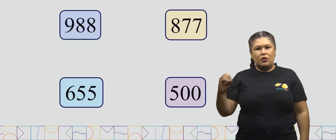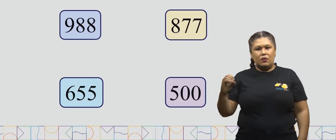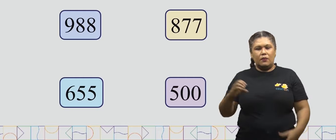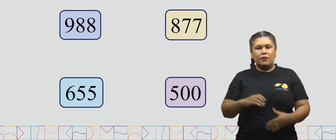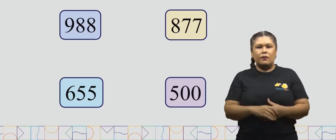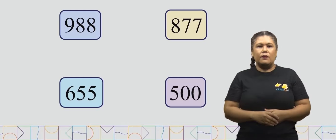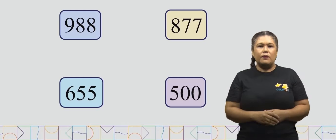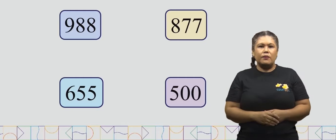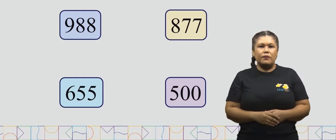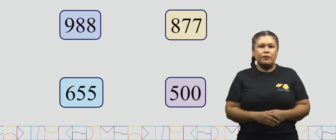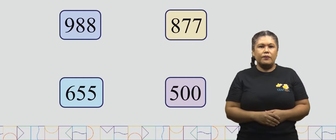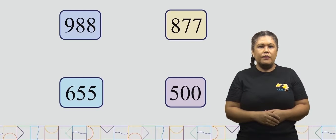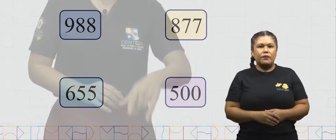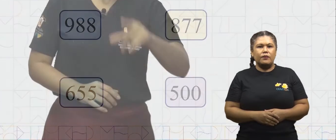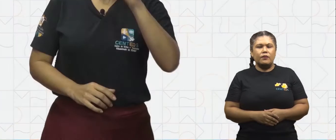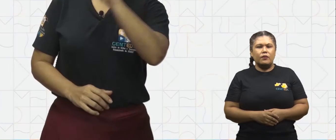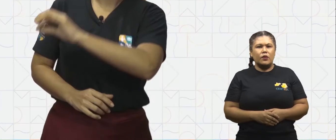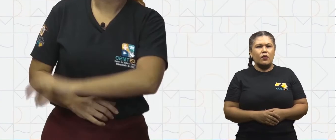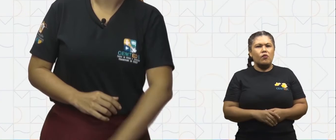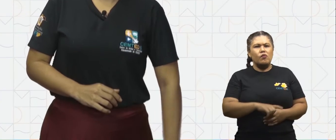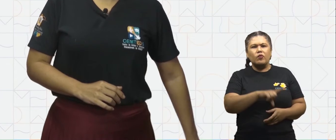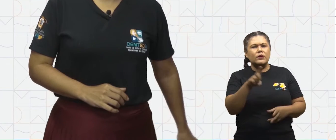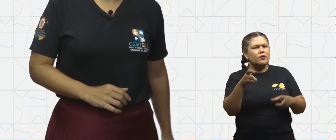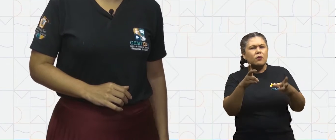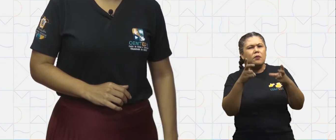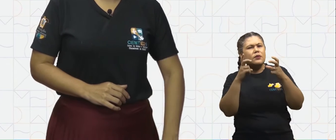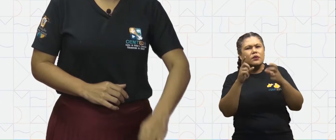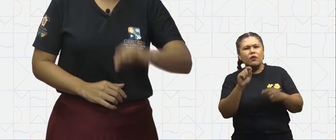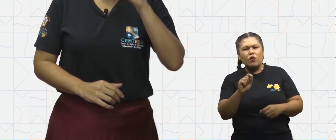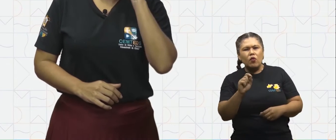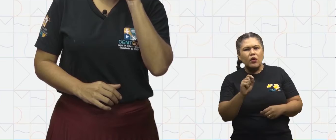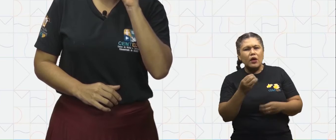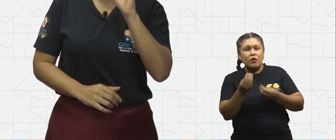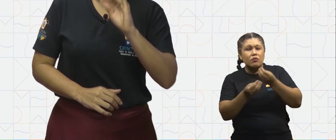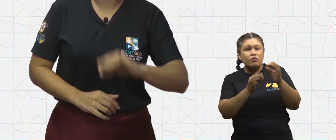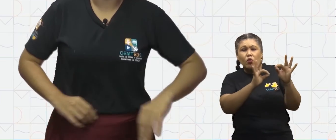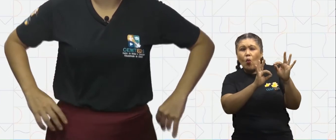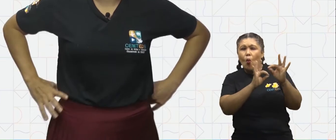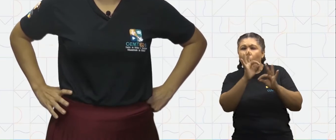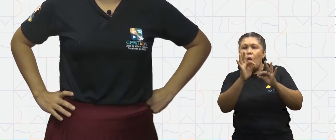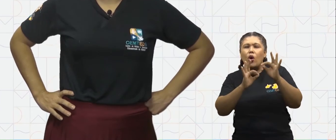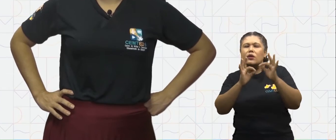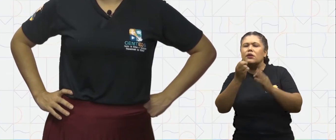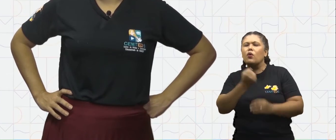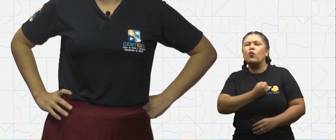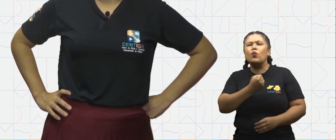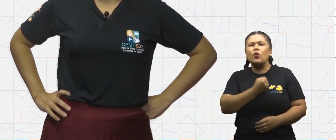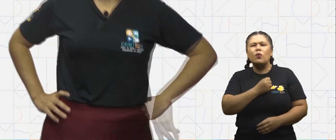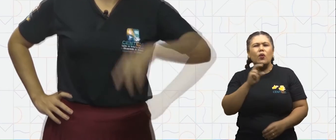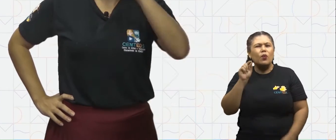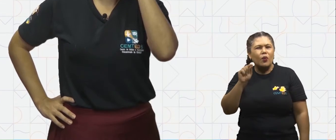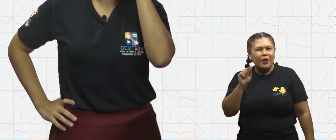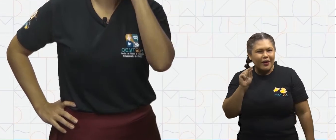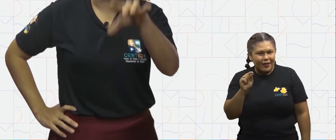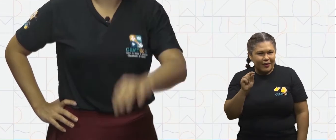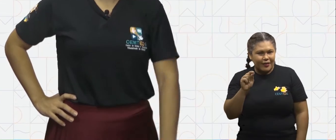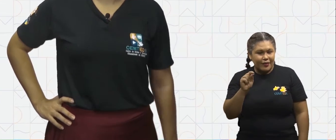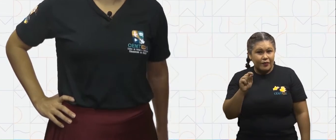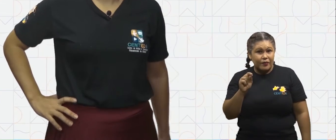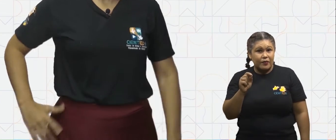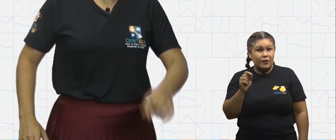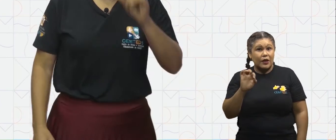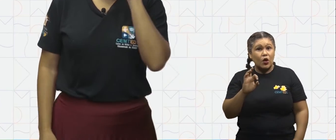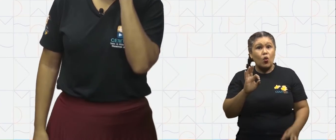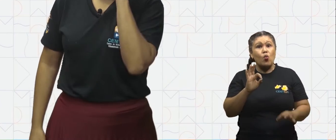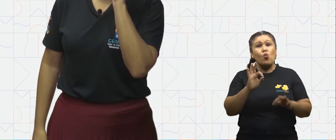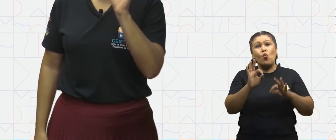655 e 500. O que você pode observar na ordenação desses números? Isso